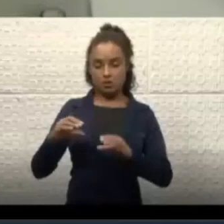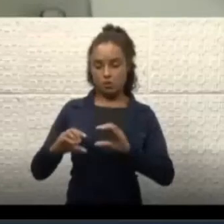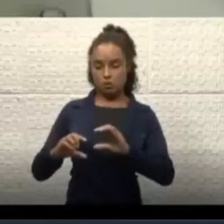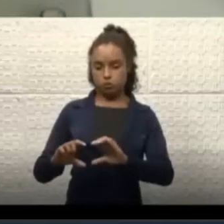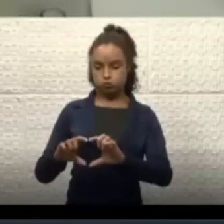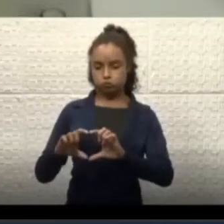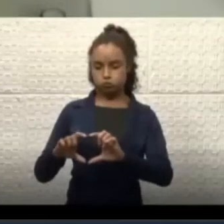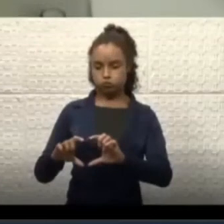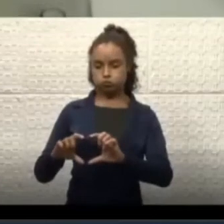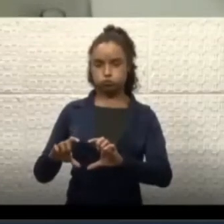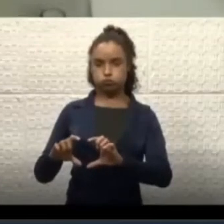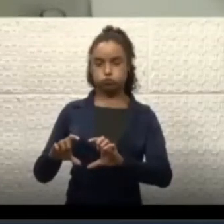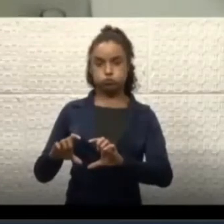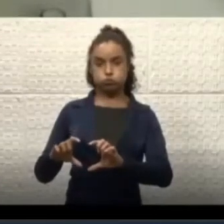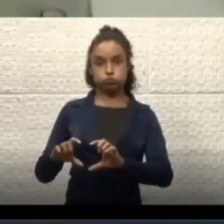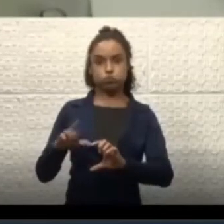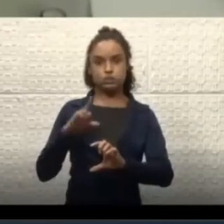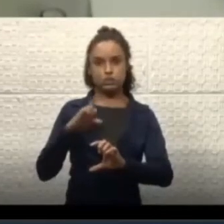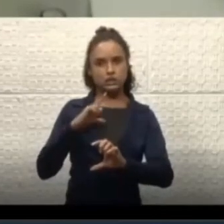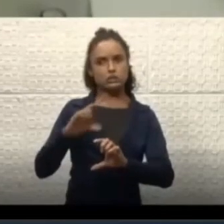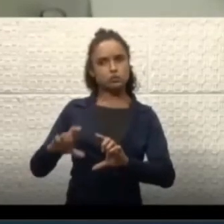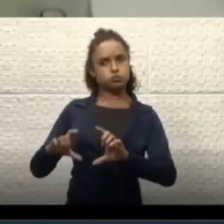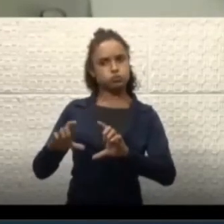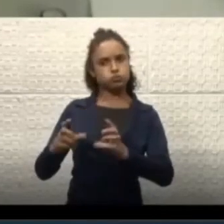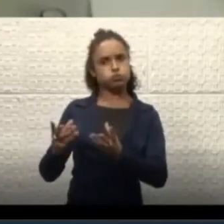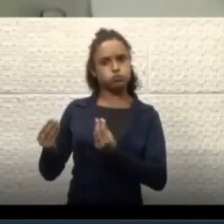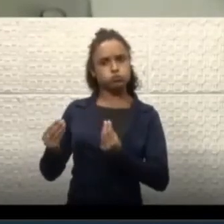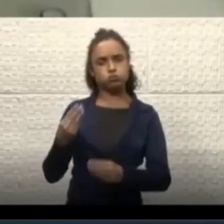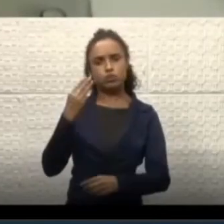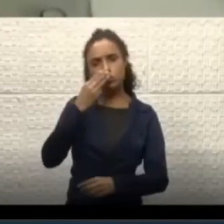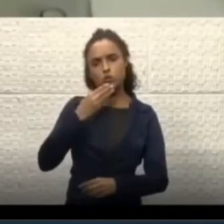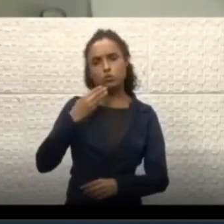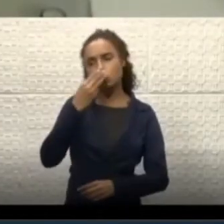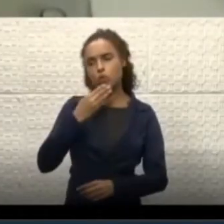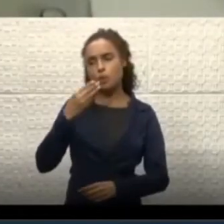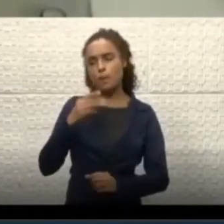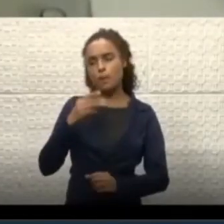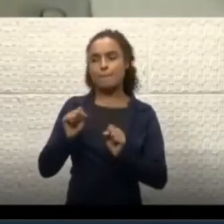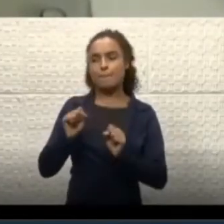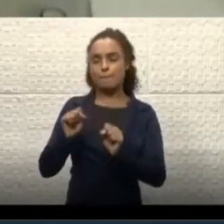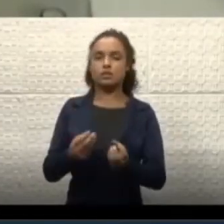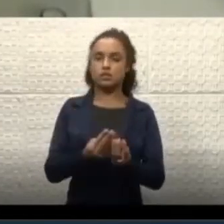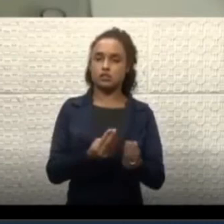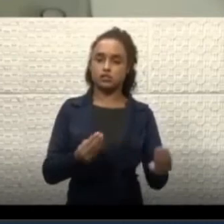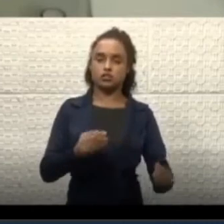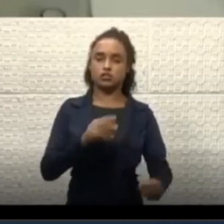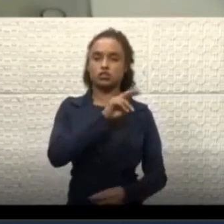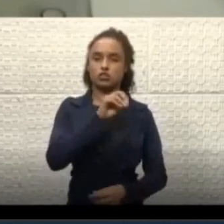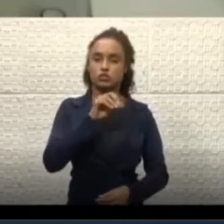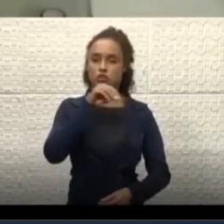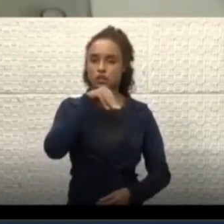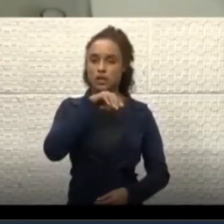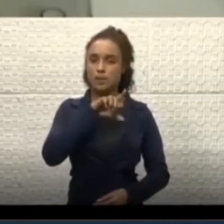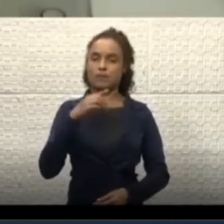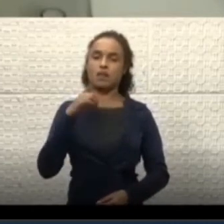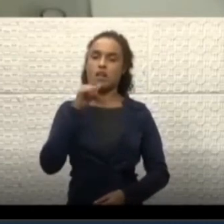que o becker está ficando bastante cheio, é um volume, uma quantidade bem grande de açúcar, mas ele pode ser diluído em 200 ml de